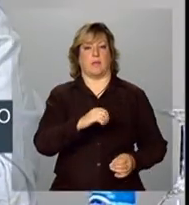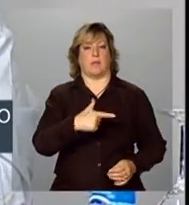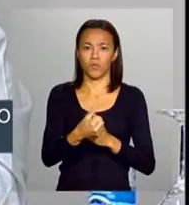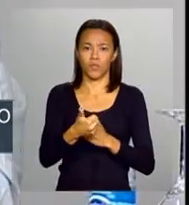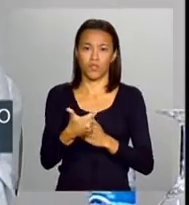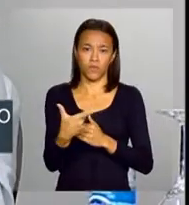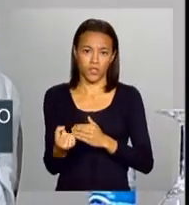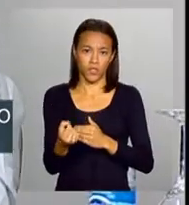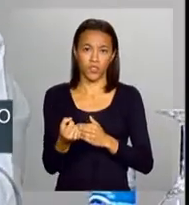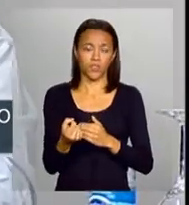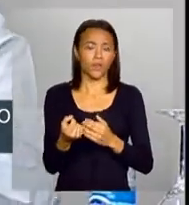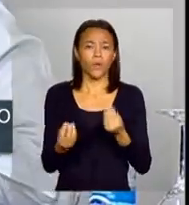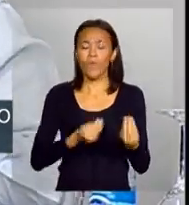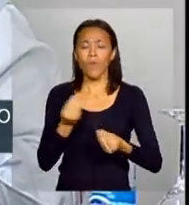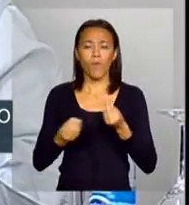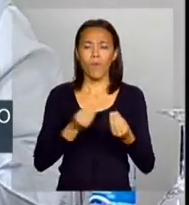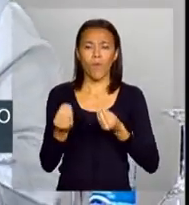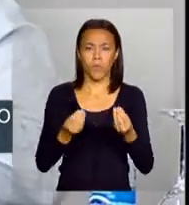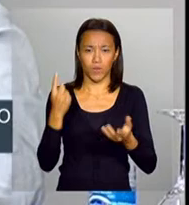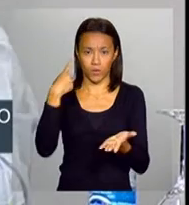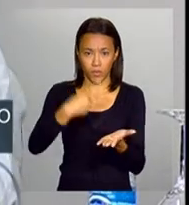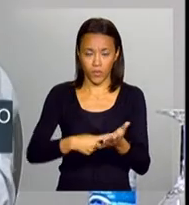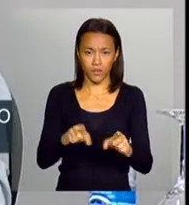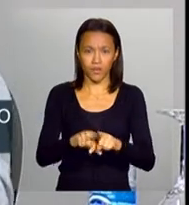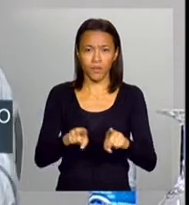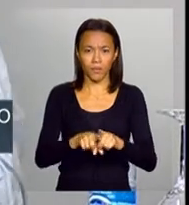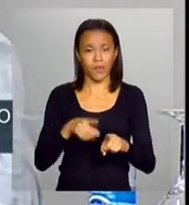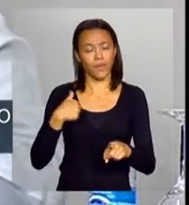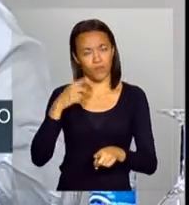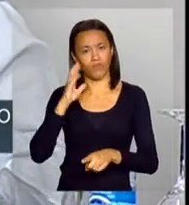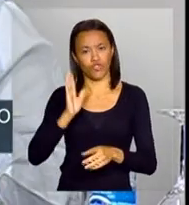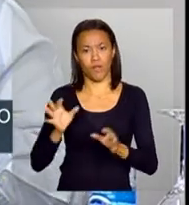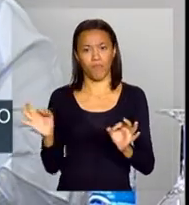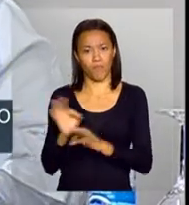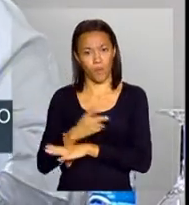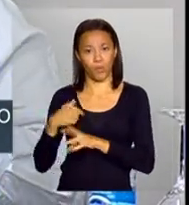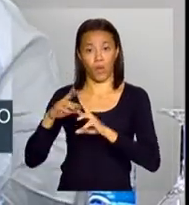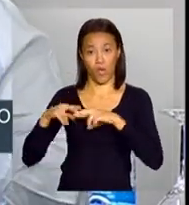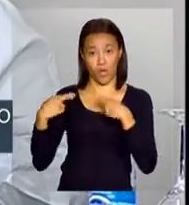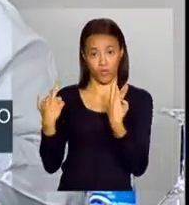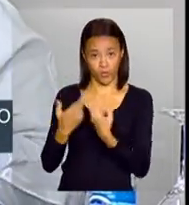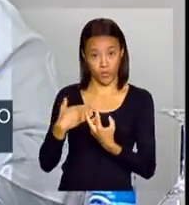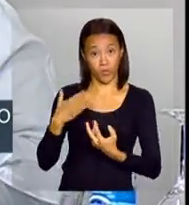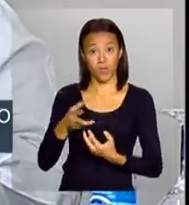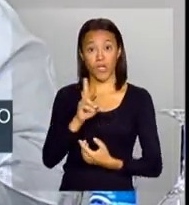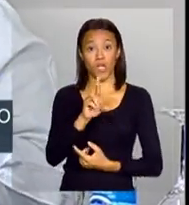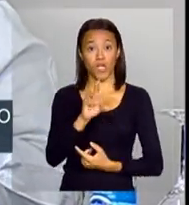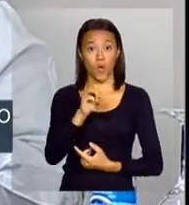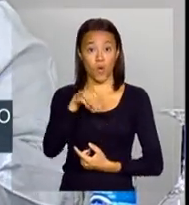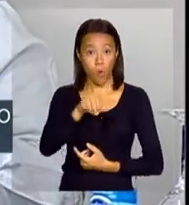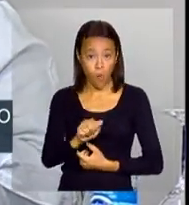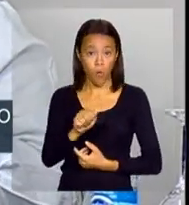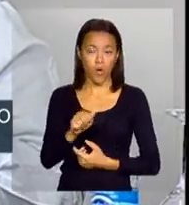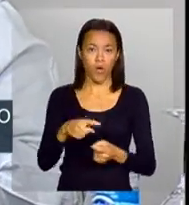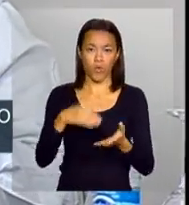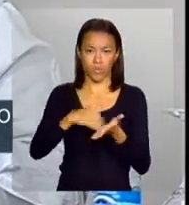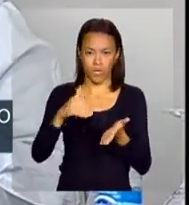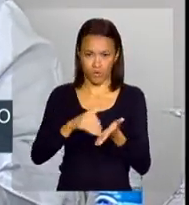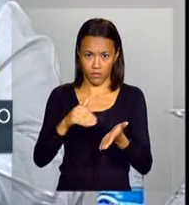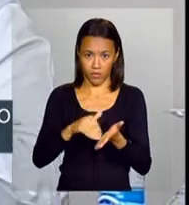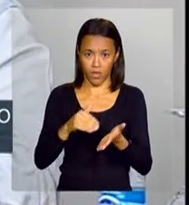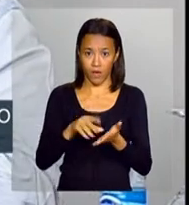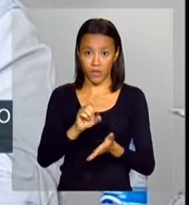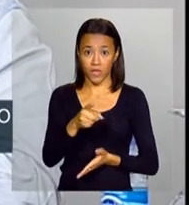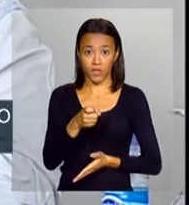como é que essas coisas todas se combinam. E também acabei de ter uma reunião em Roma com o secretário executivo